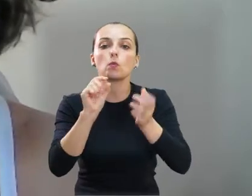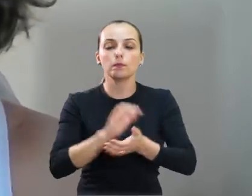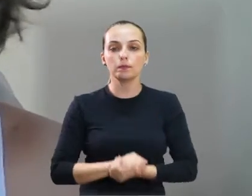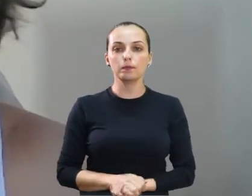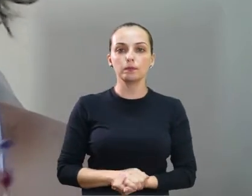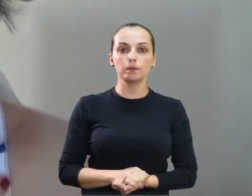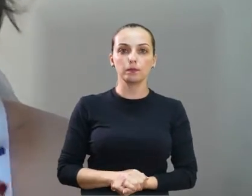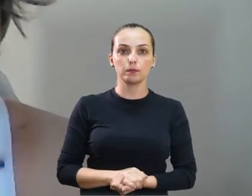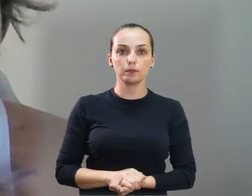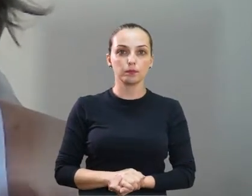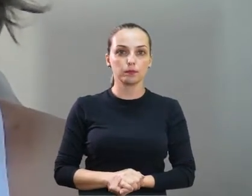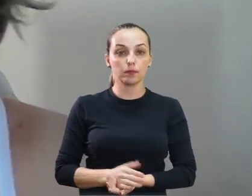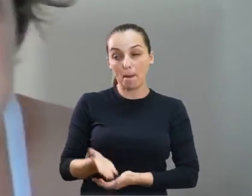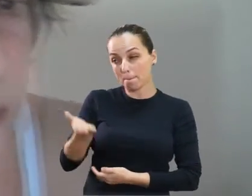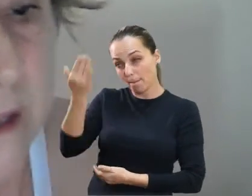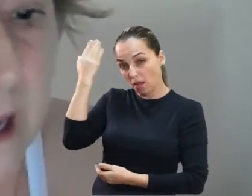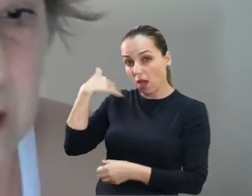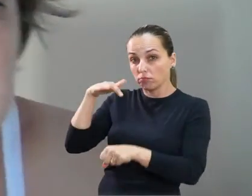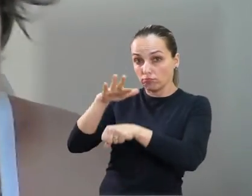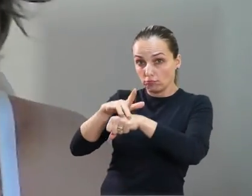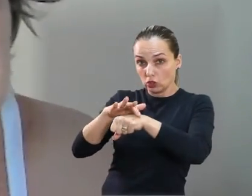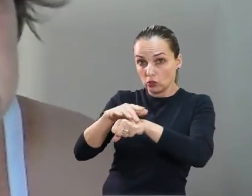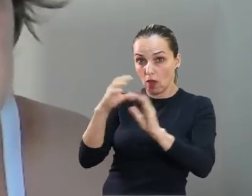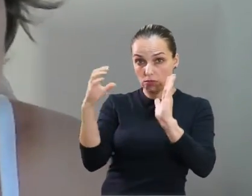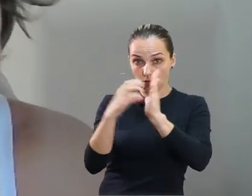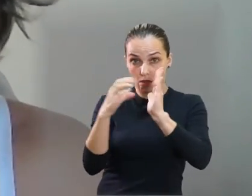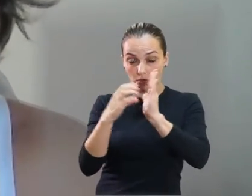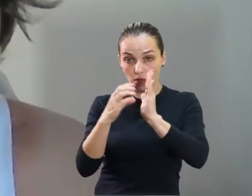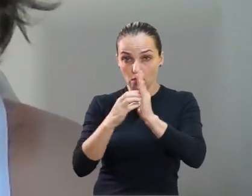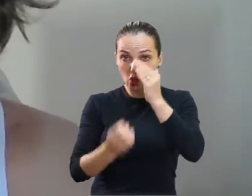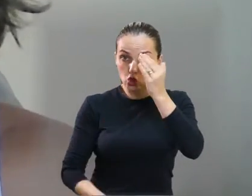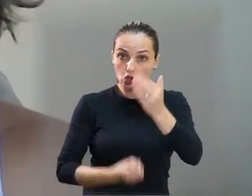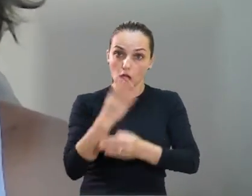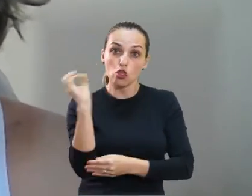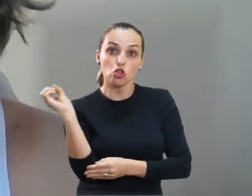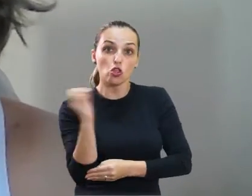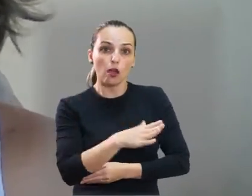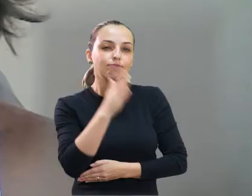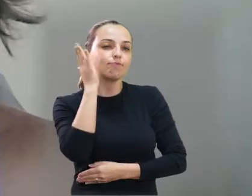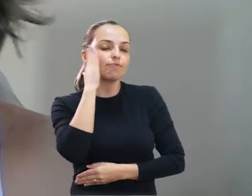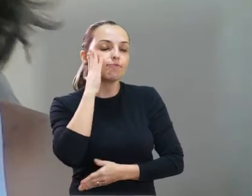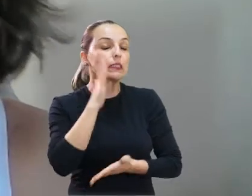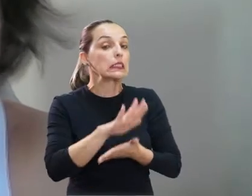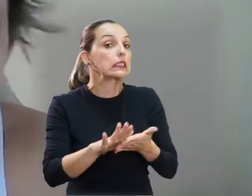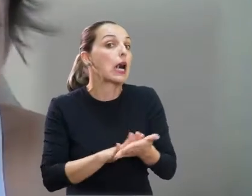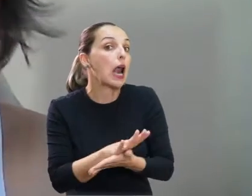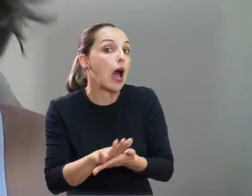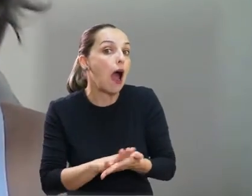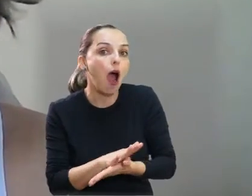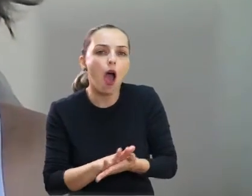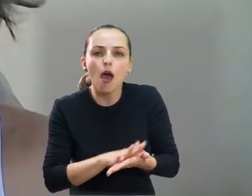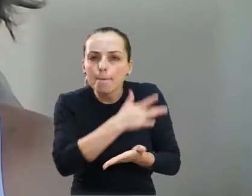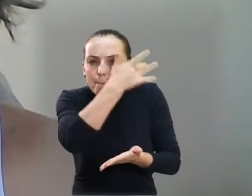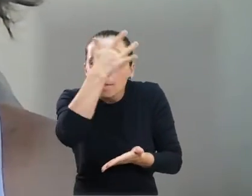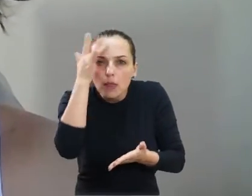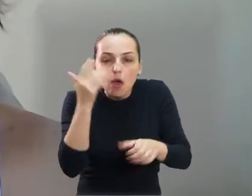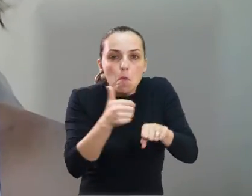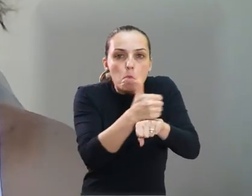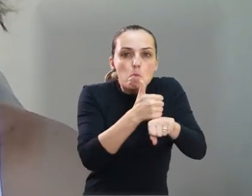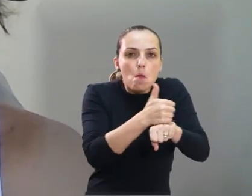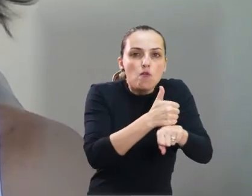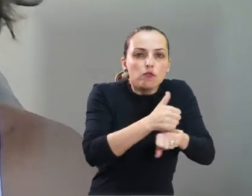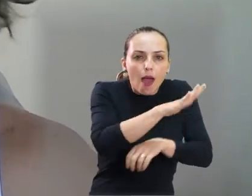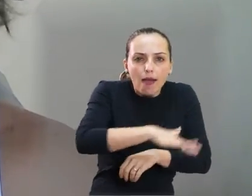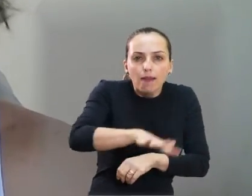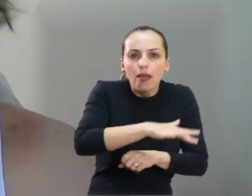quando essa doença apareceu, ninguém sabia nada, não sabia do que se tratava, os profissionais de saúde não eram preparados para isso e